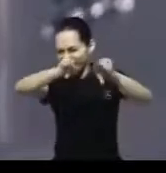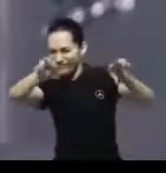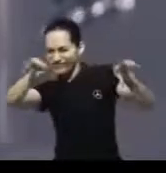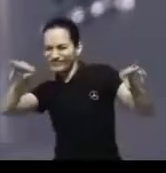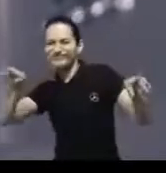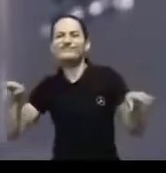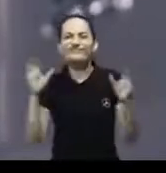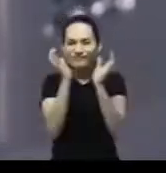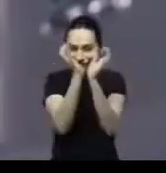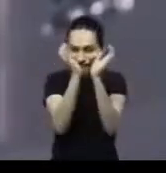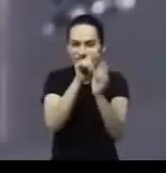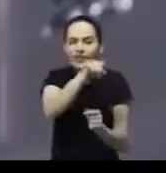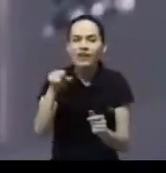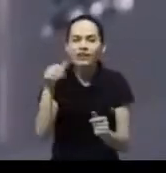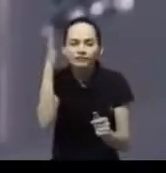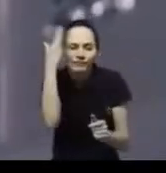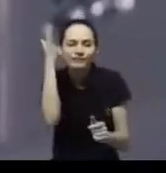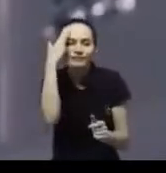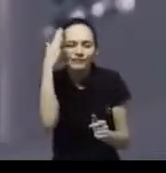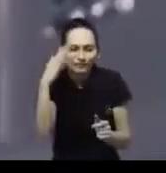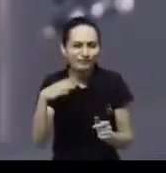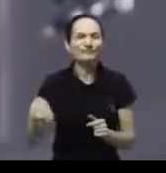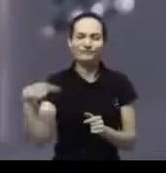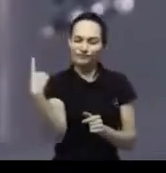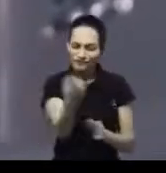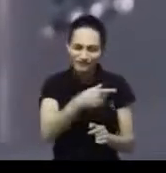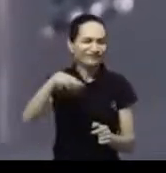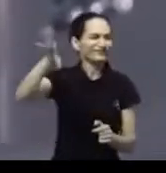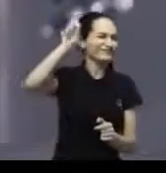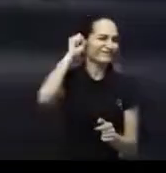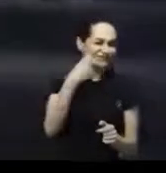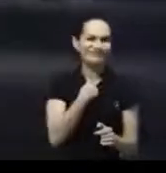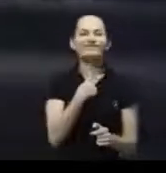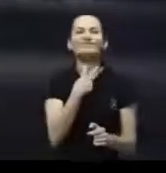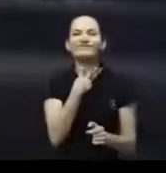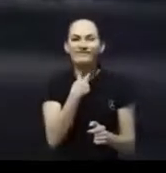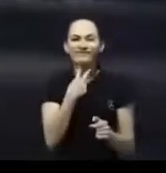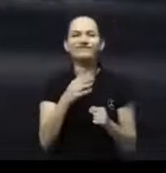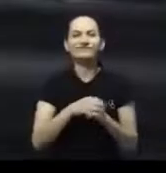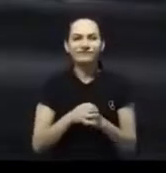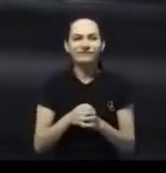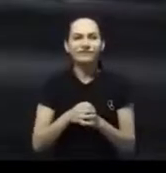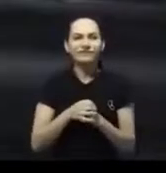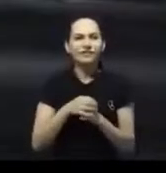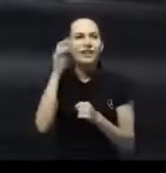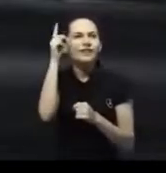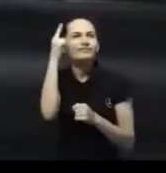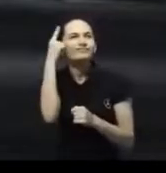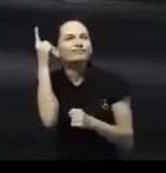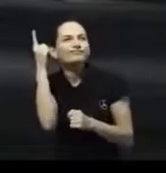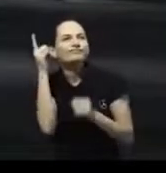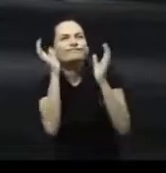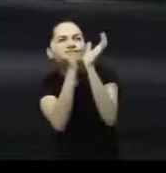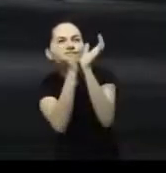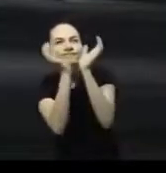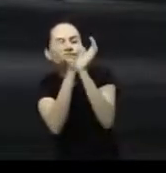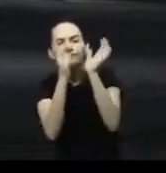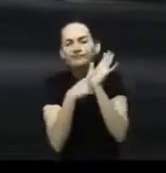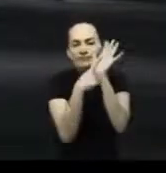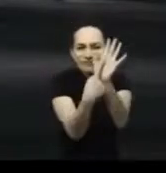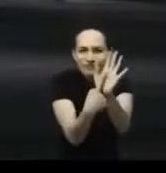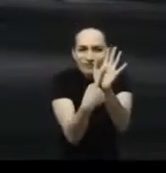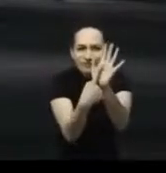série e vocês sabem nós ouvimos cada voz pensamos em uma série que